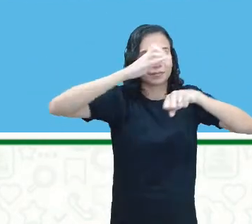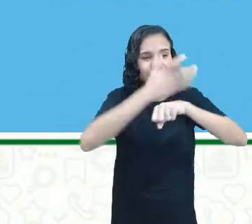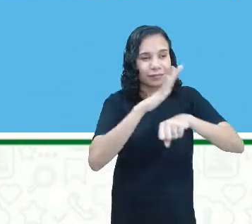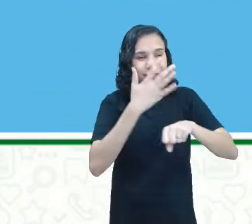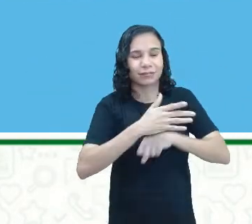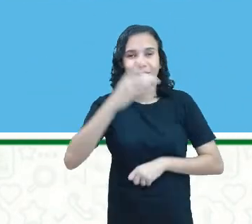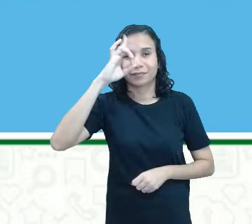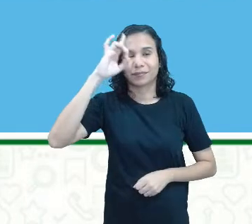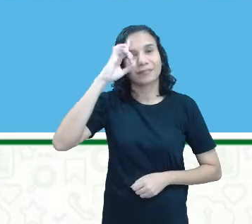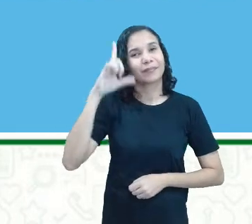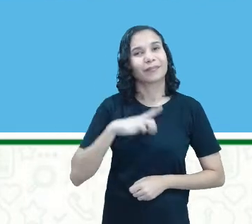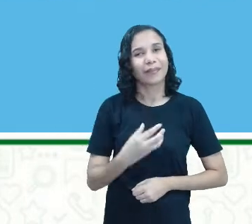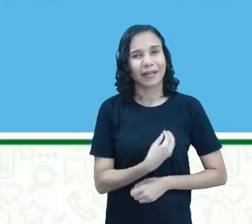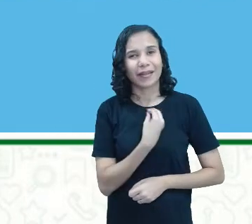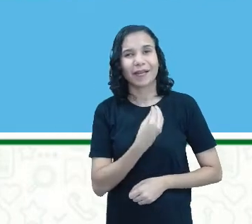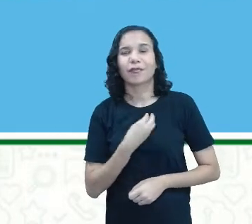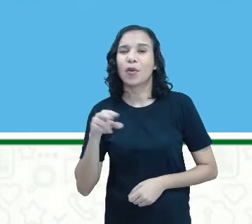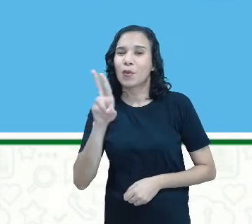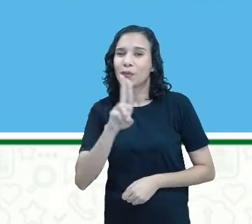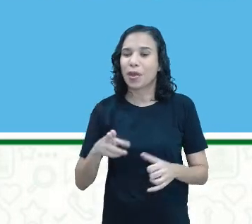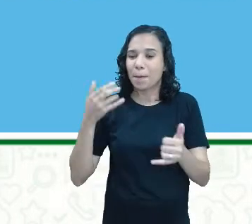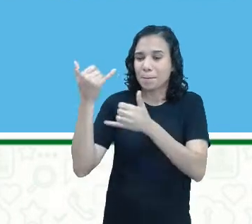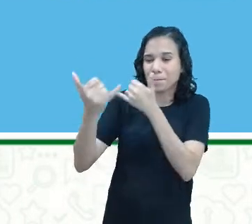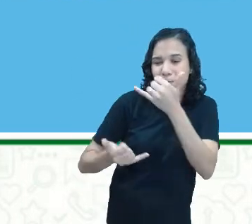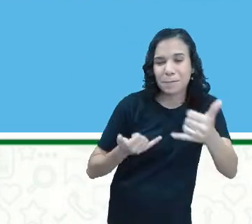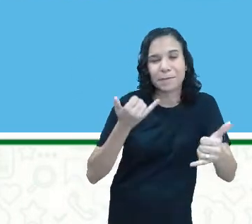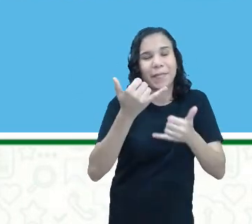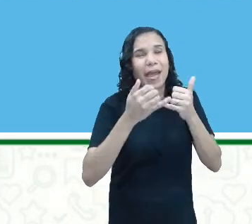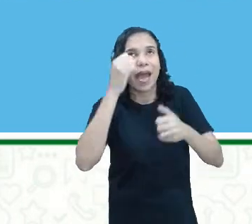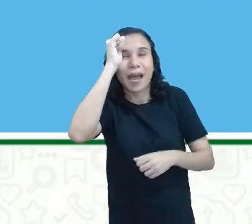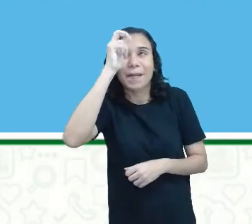está rodeando, através de brincadeiras,